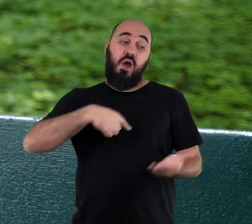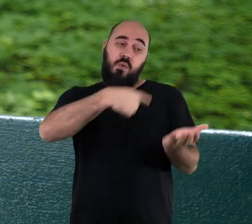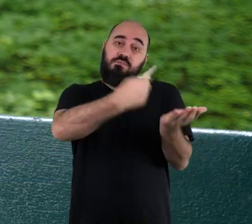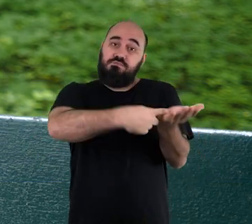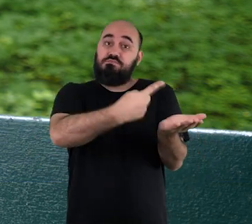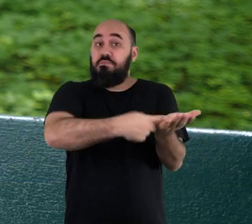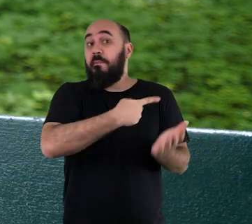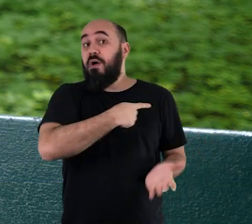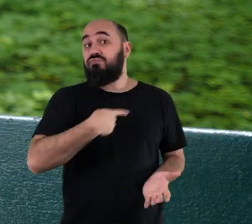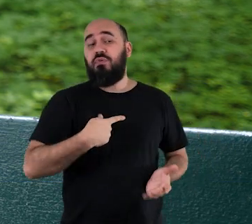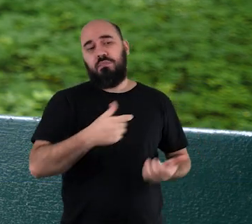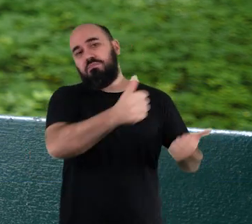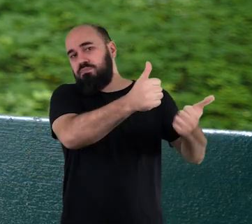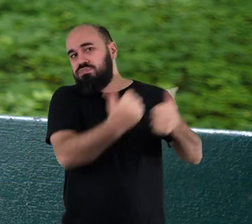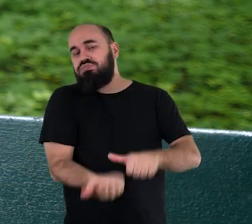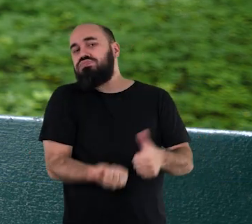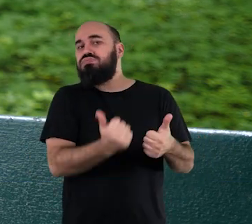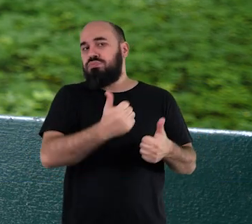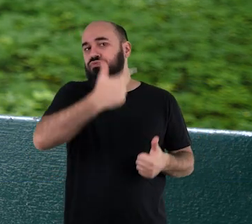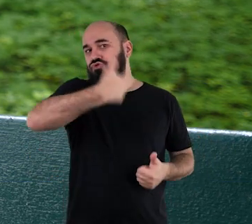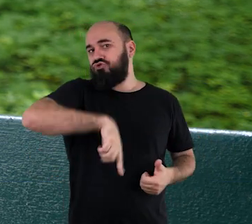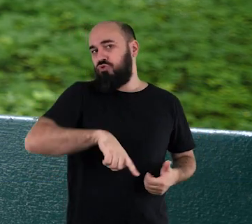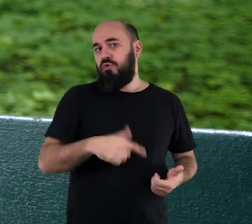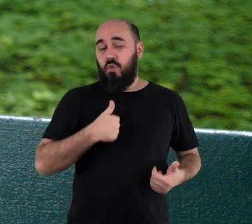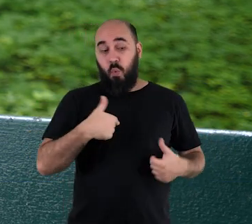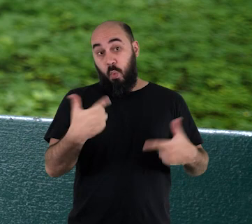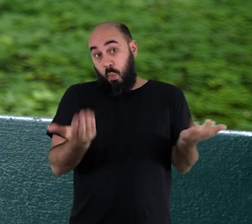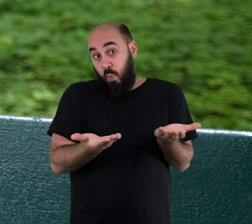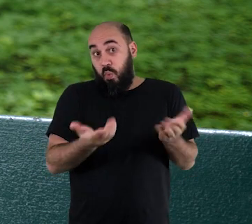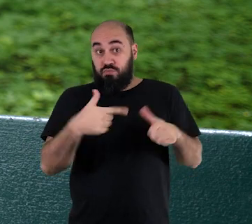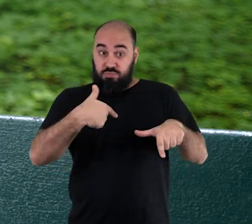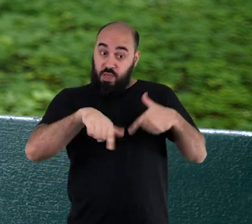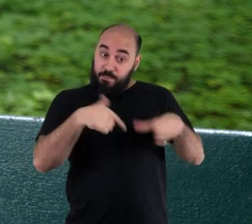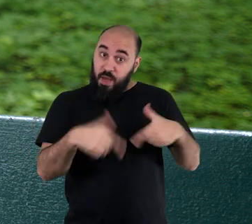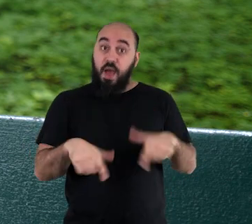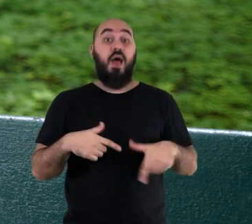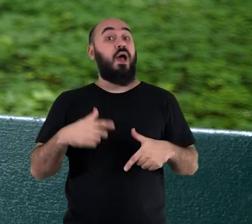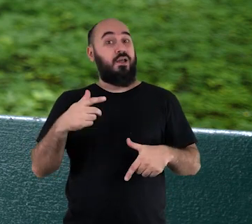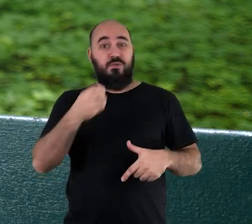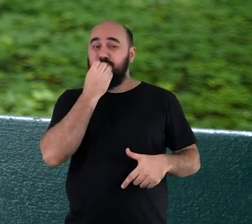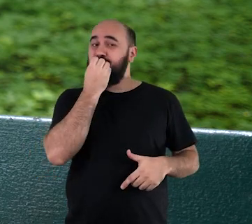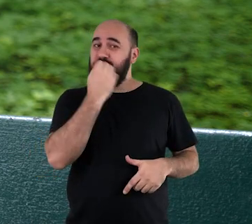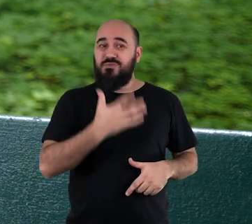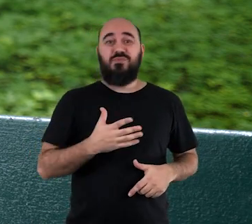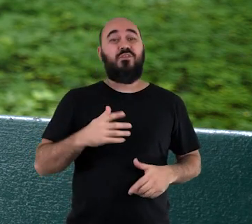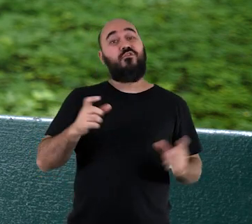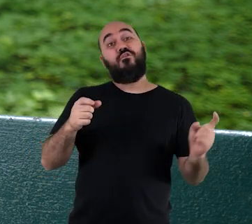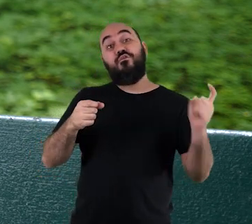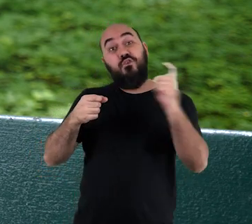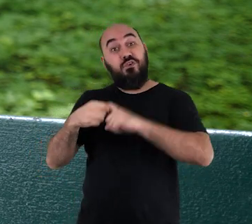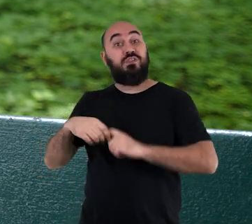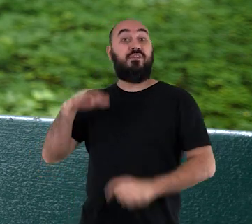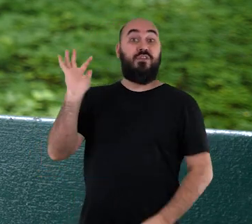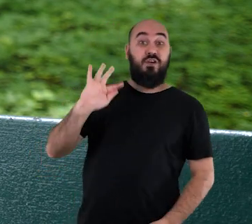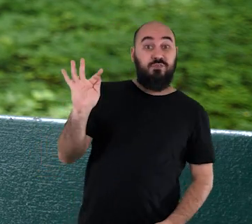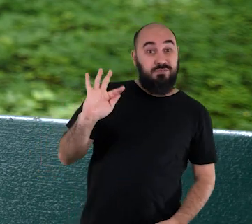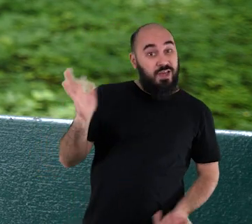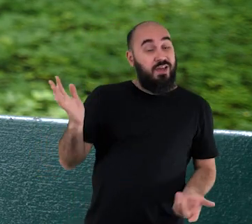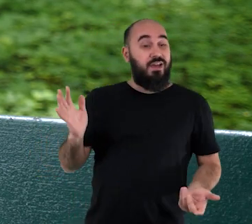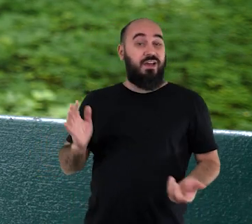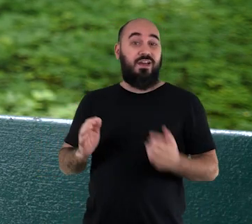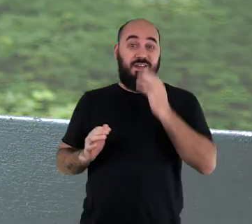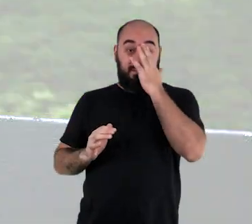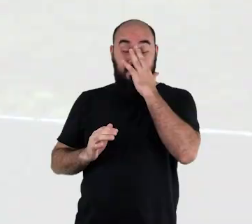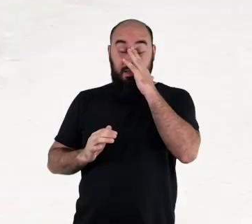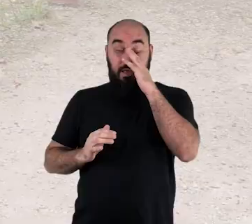E hoje eu trabalho, voltei para minha faculdade e participo também dos